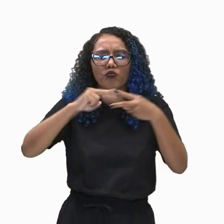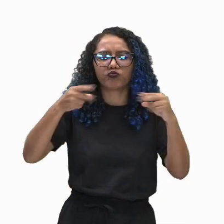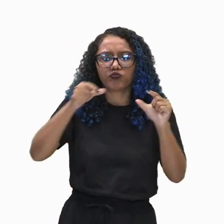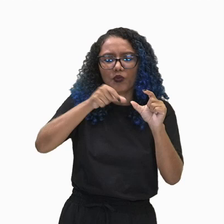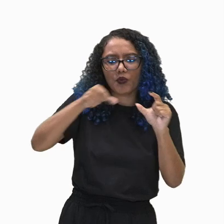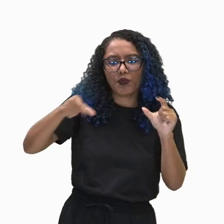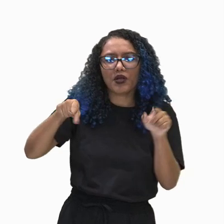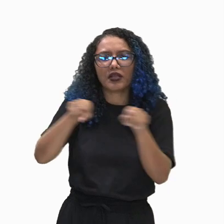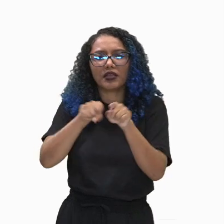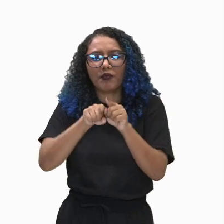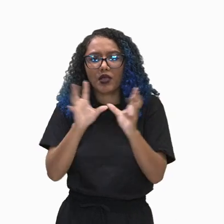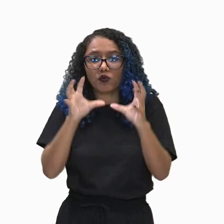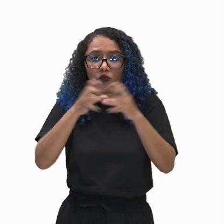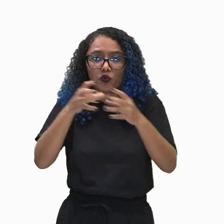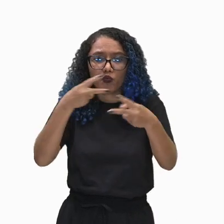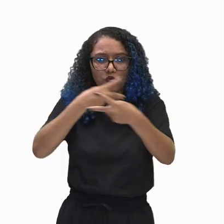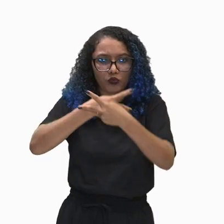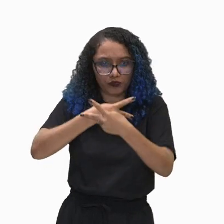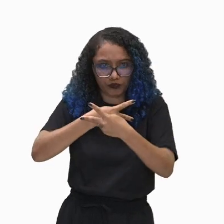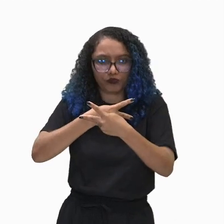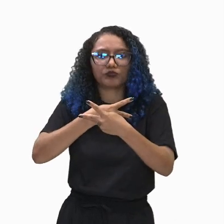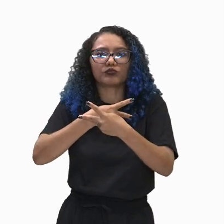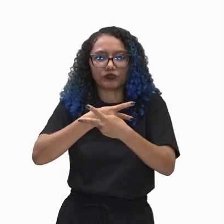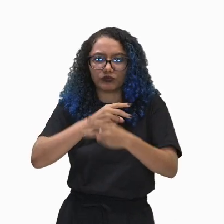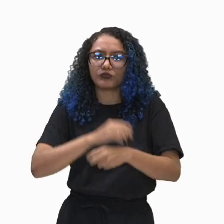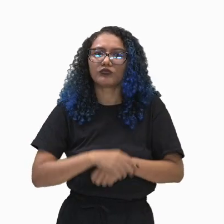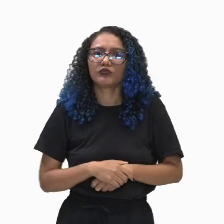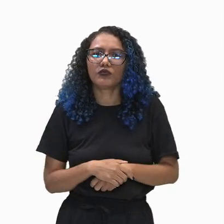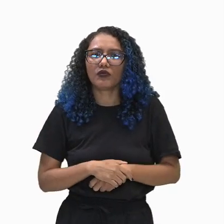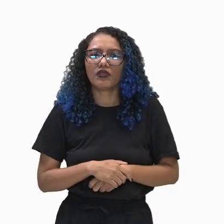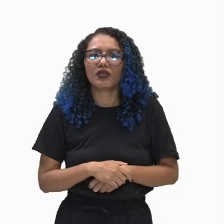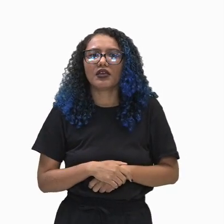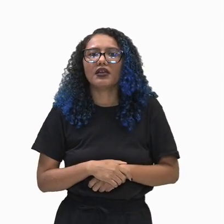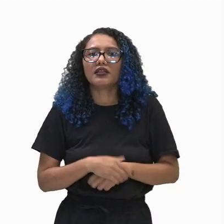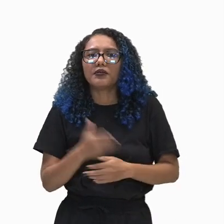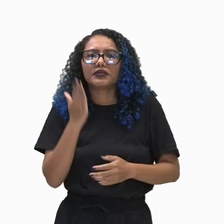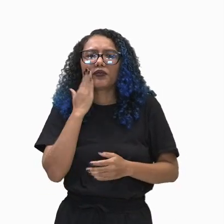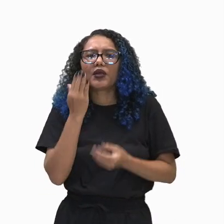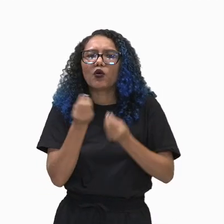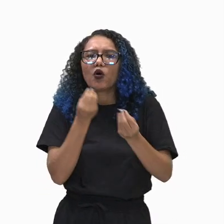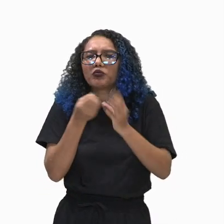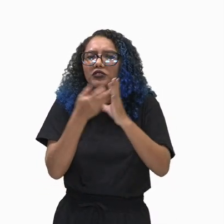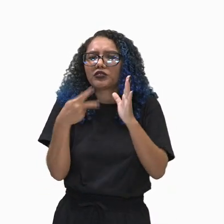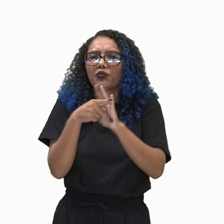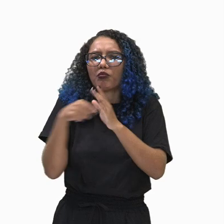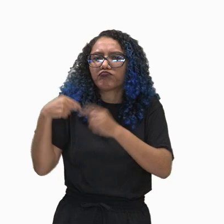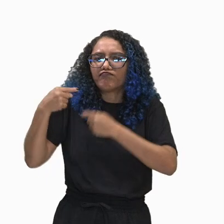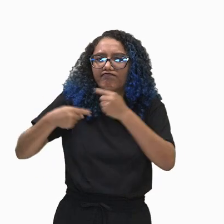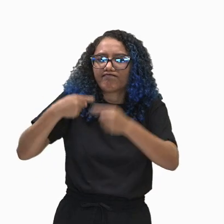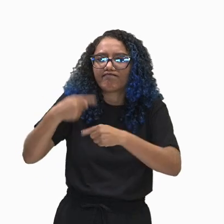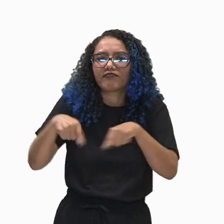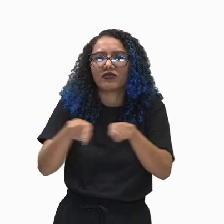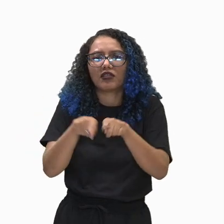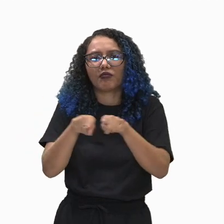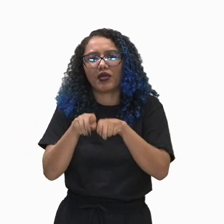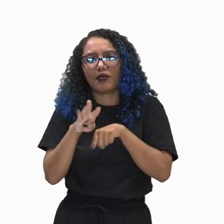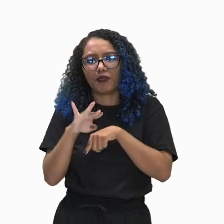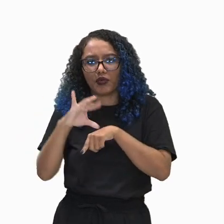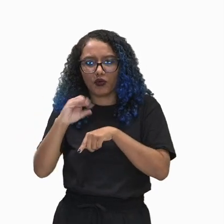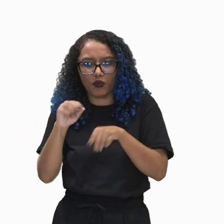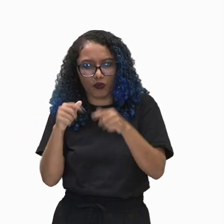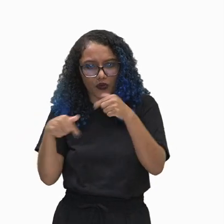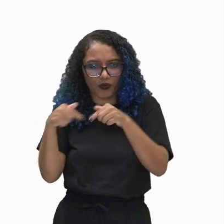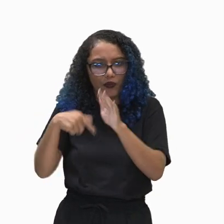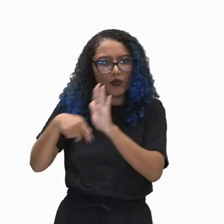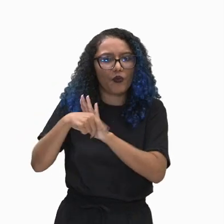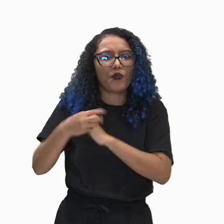informações sobre as propriedades hereditárias e bioquímicas da vida, bem como